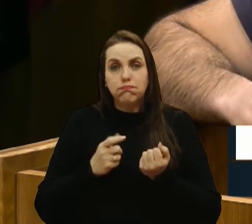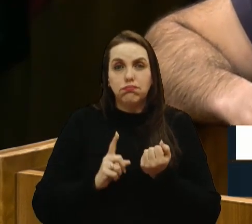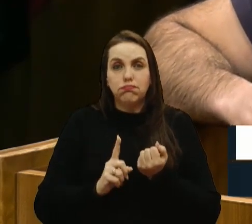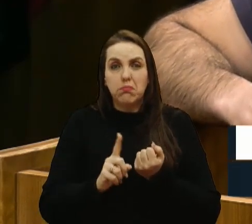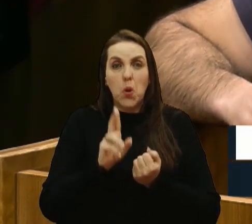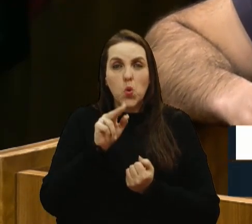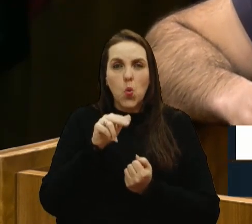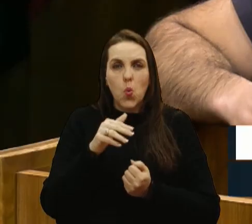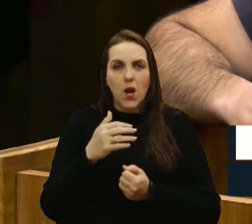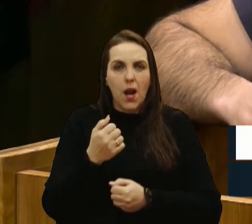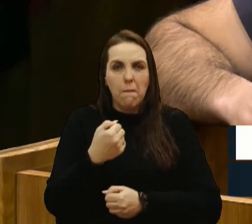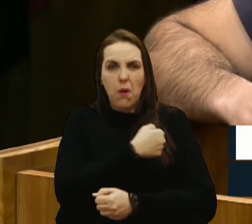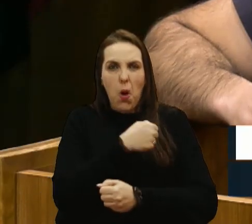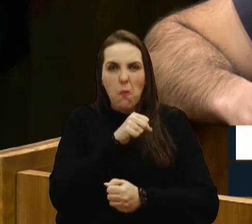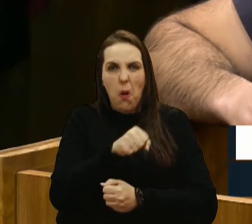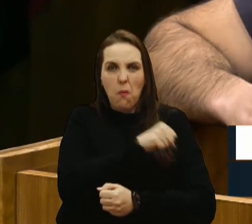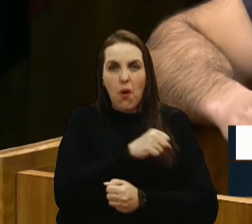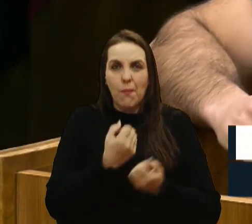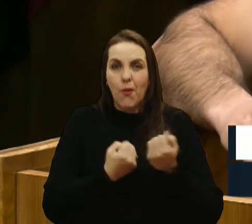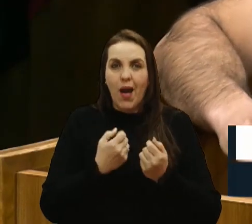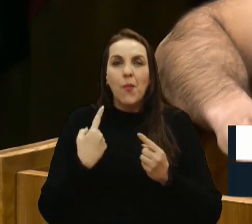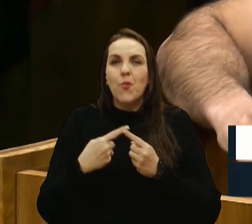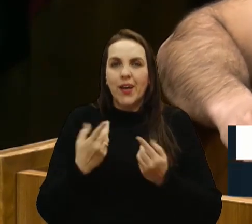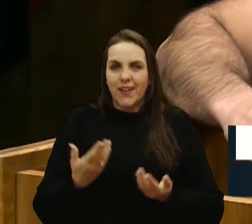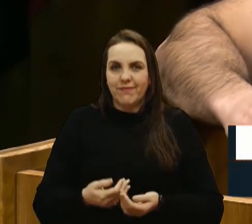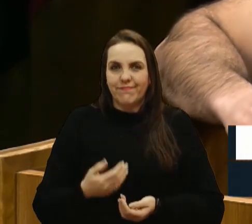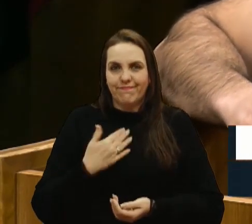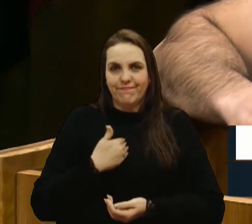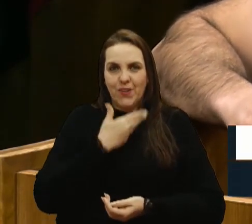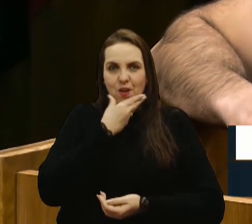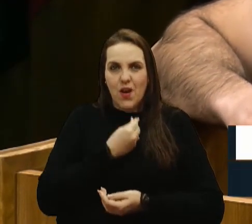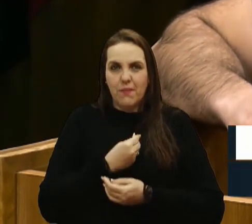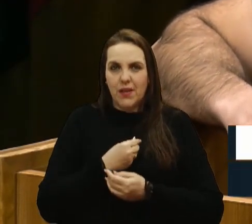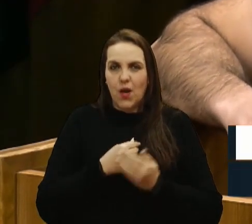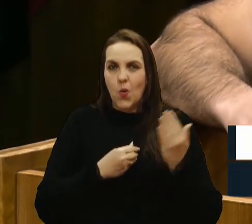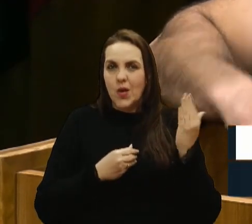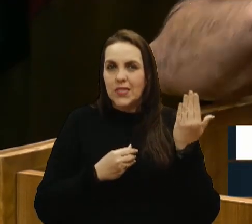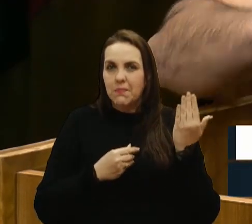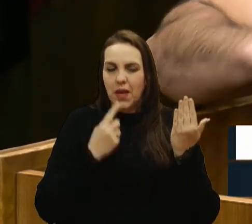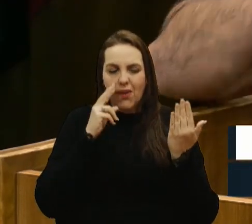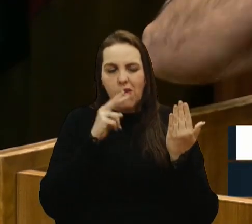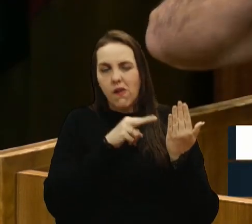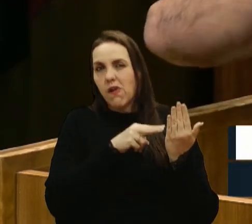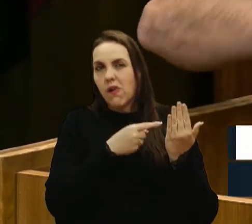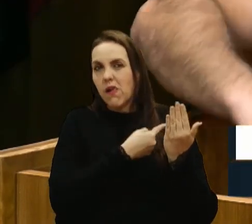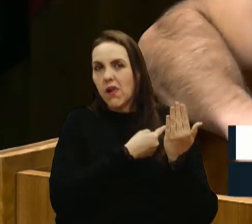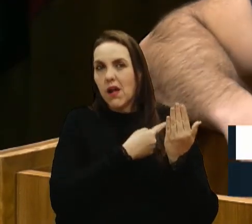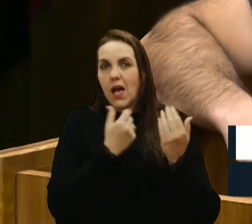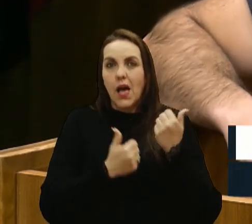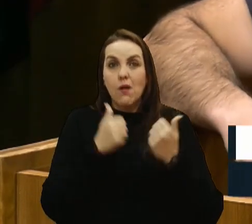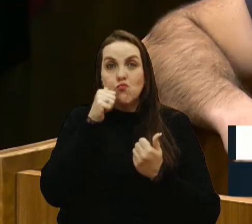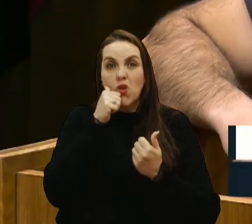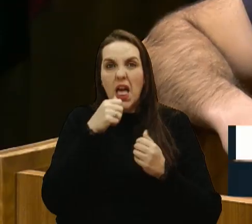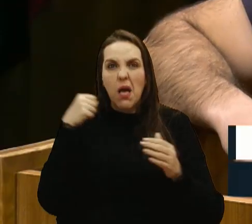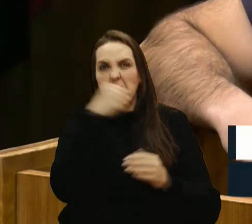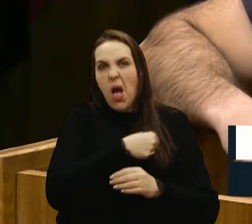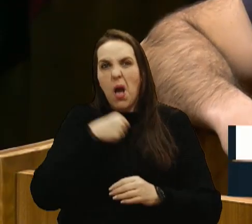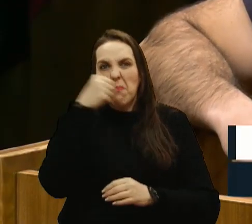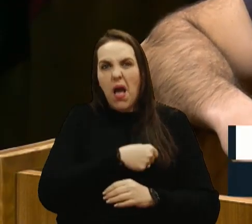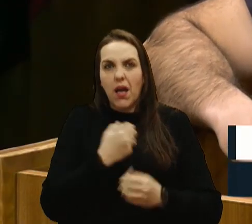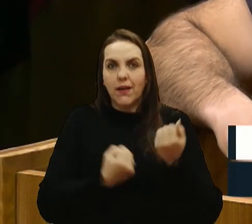toca no meu carro. Por que será? Aí eu olho no retrovisor, no carro das mulheres que estão vindo atrás, ele vai e bate e soca o